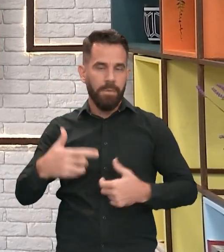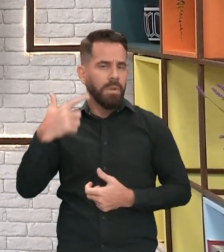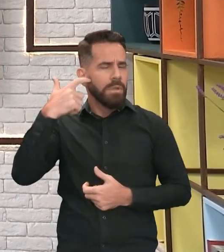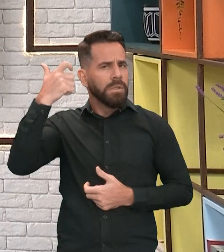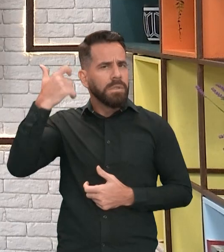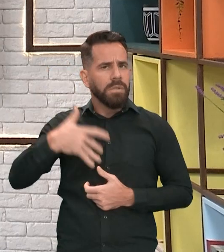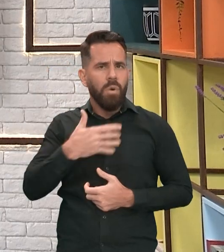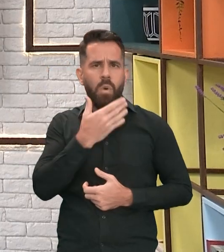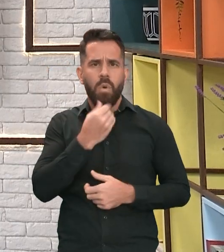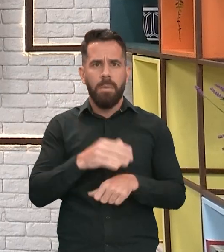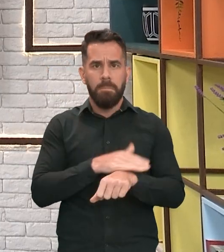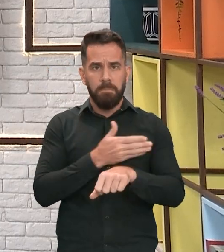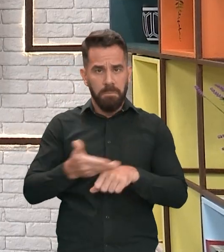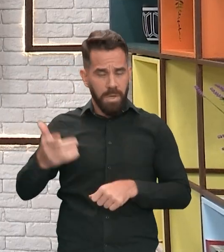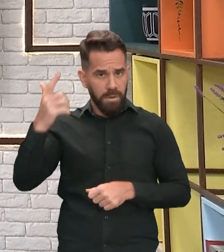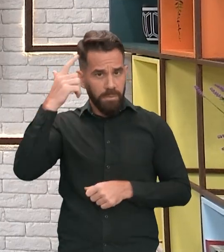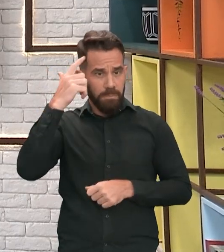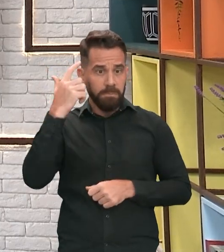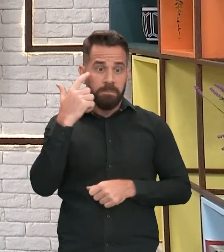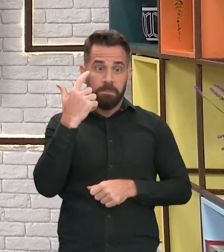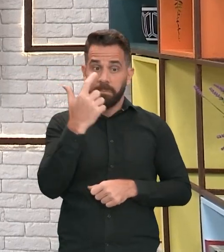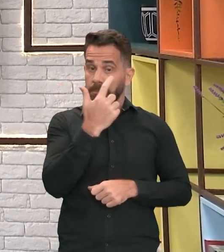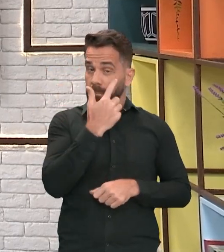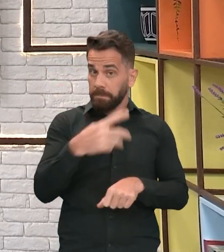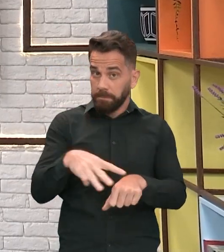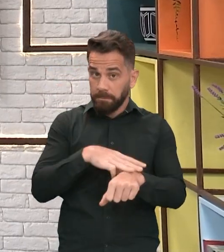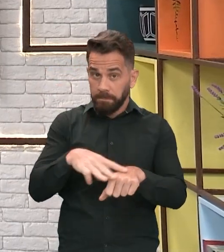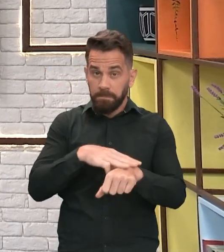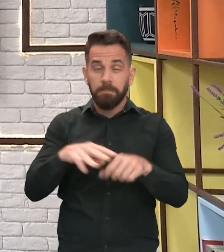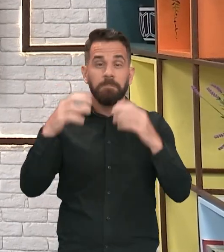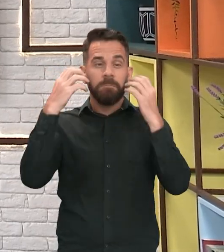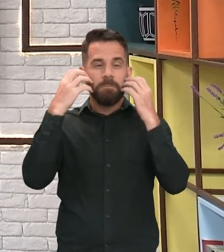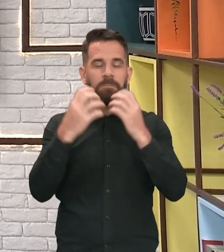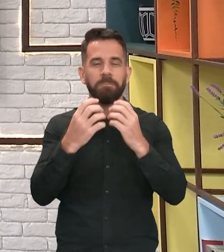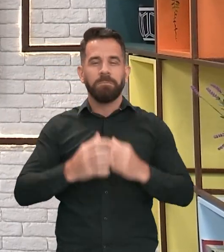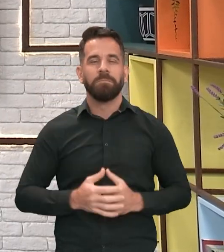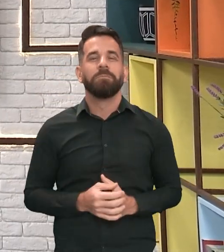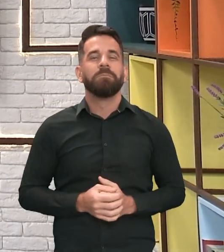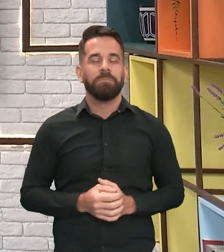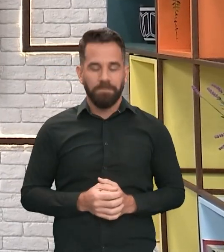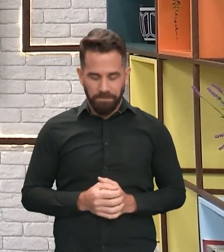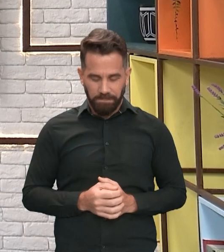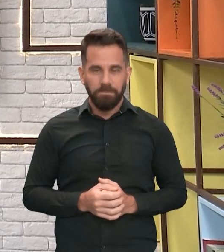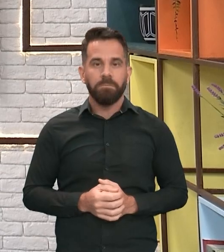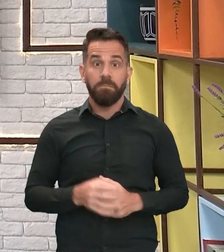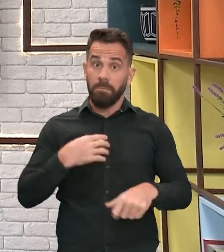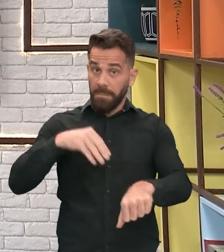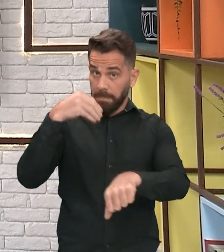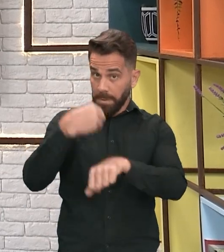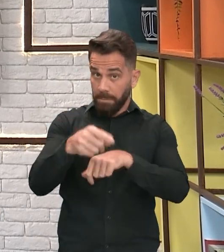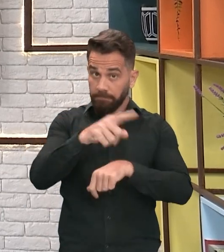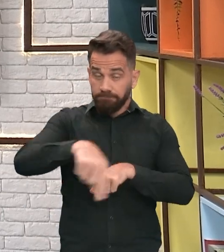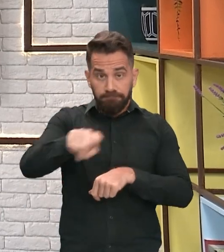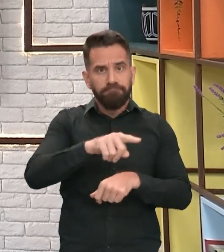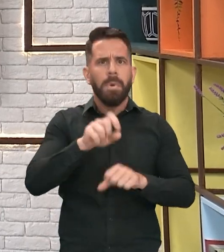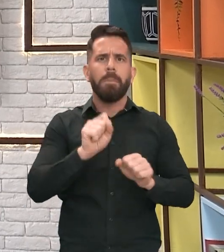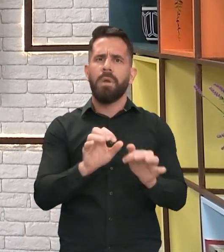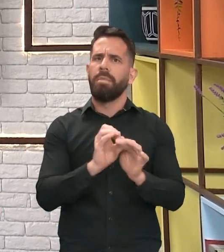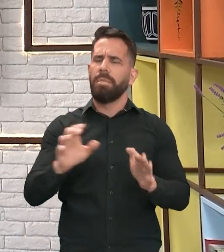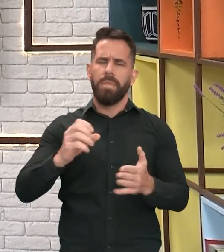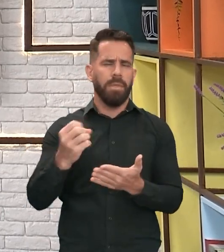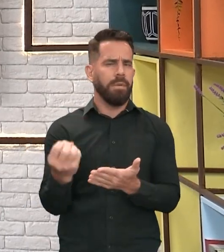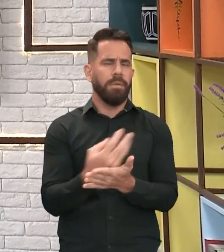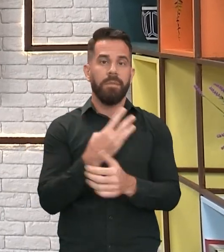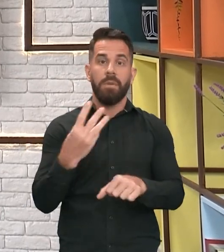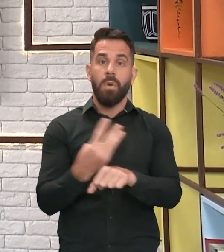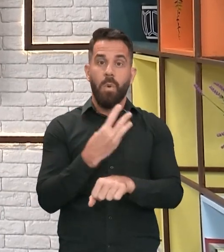homem branco, com cabelos e olhos castanhos e tem barba cheia. E eu quero te lembrar também de participar com a gente por meio do nosso